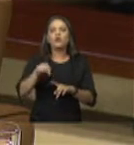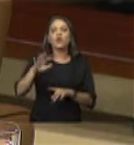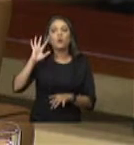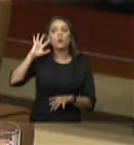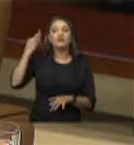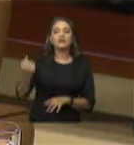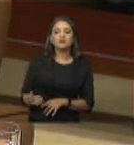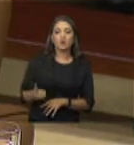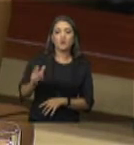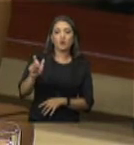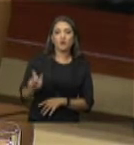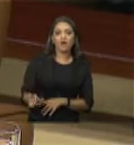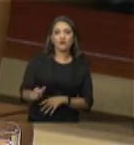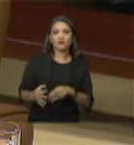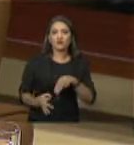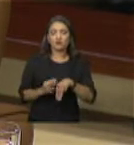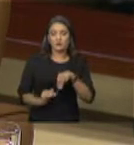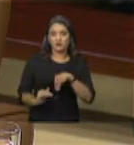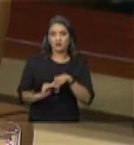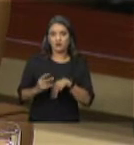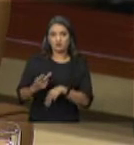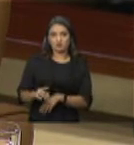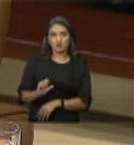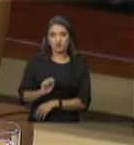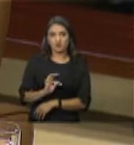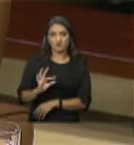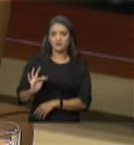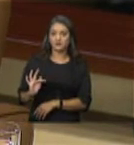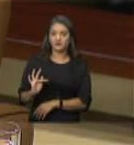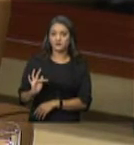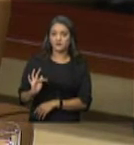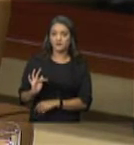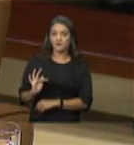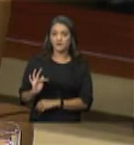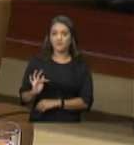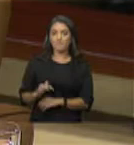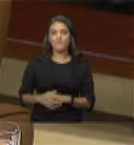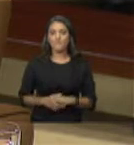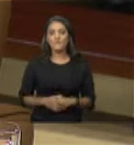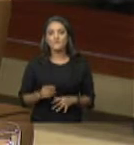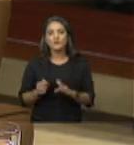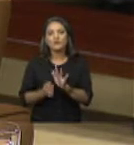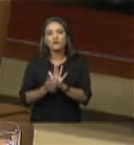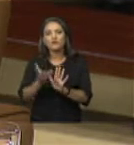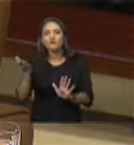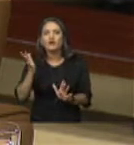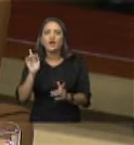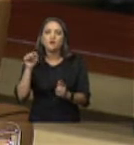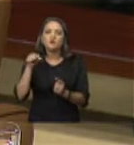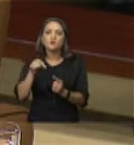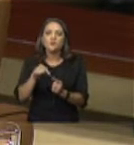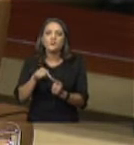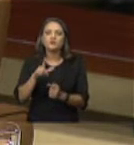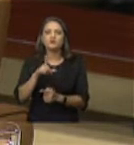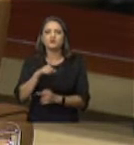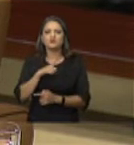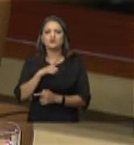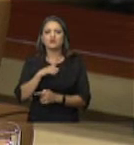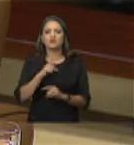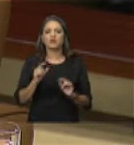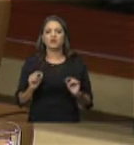e Ministro integrante desse Supremo Tribunal Federal há várias razões Que